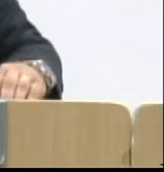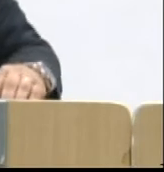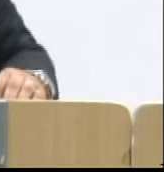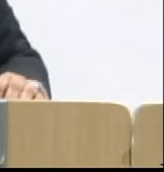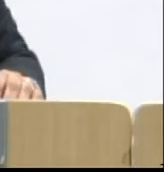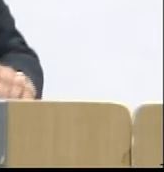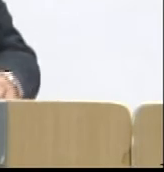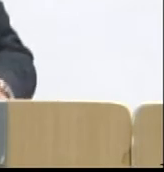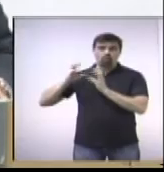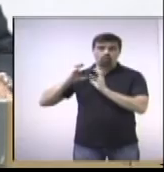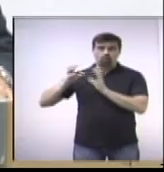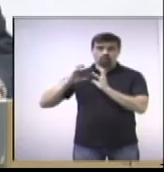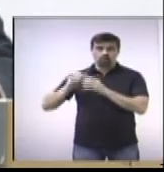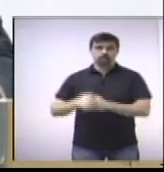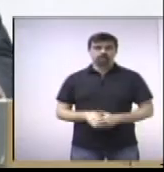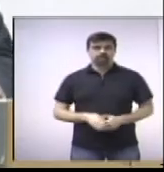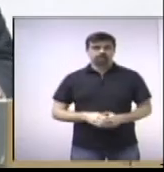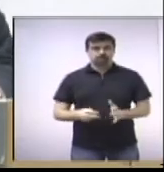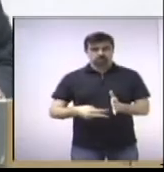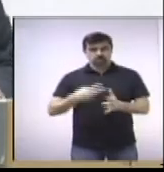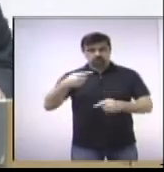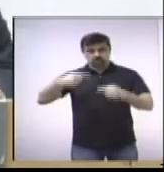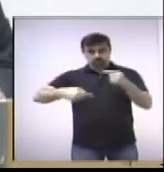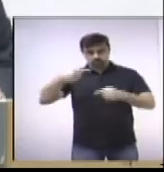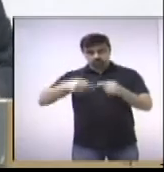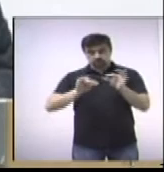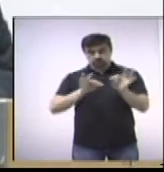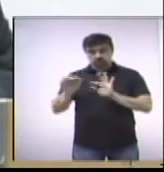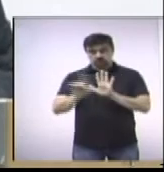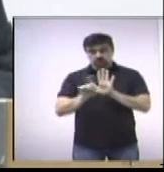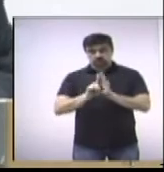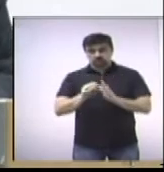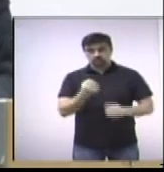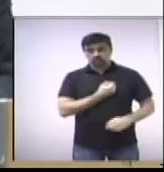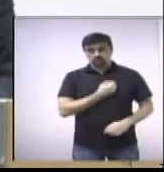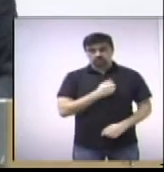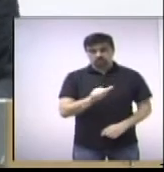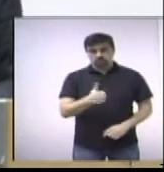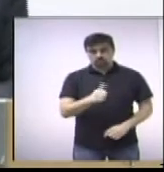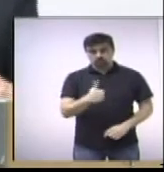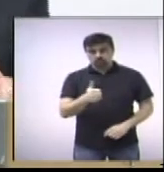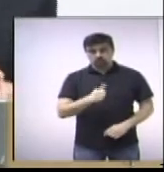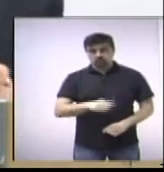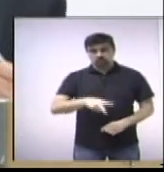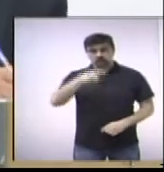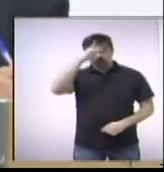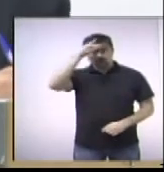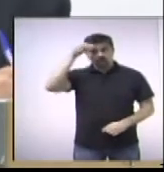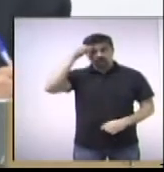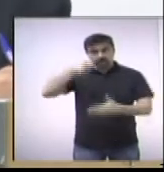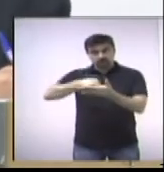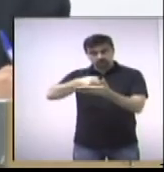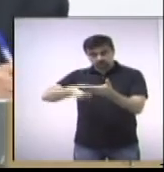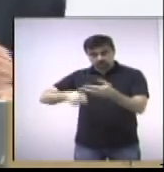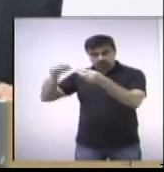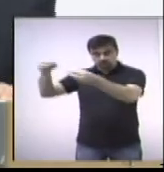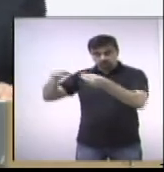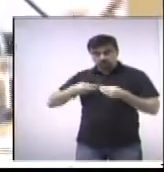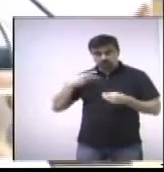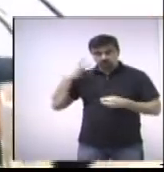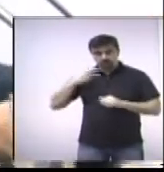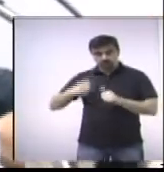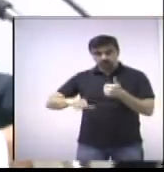Zé Coco. Segunda discussão do projeto de lei número 11/2015 do Executivo, que dispõe